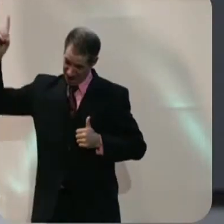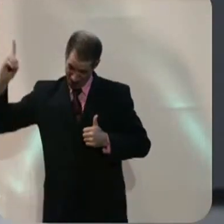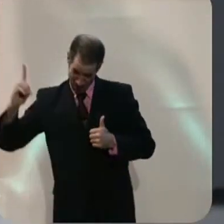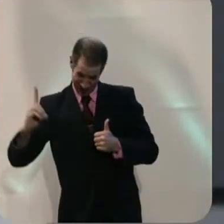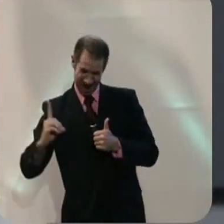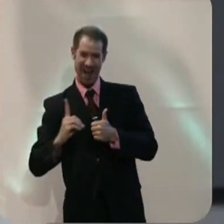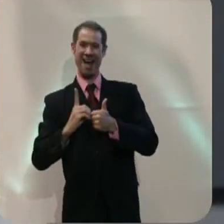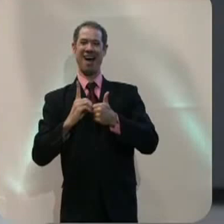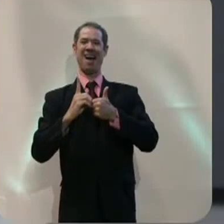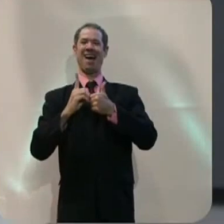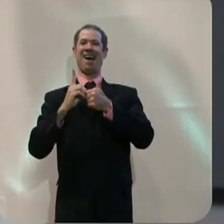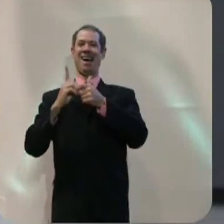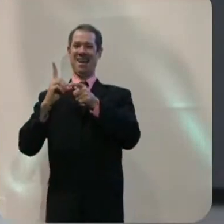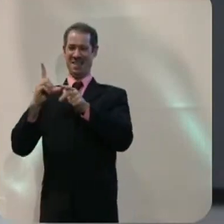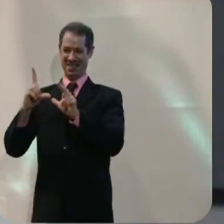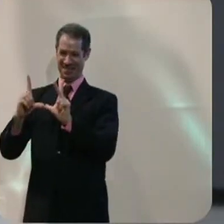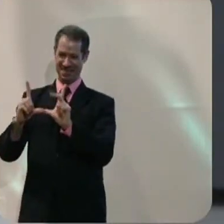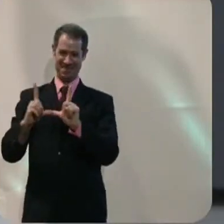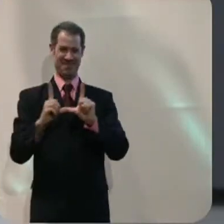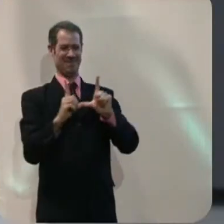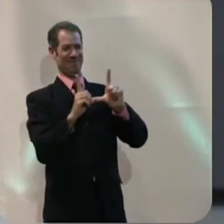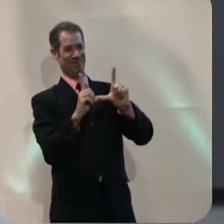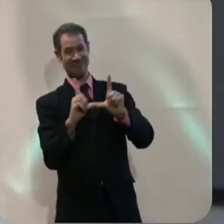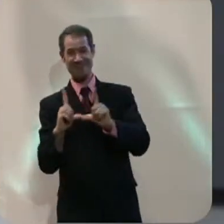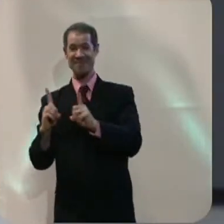pra me encontrar.